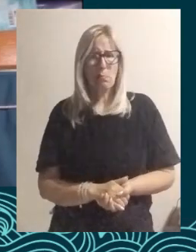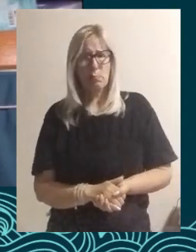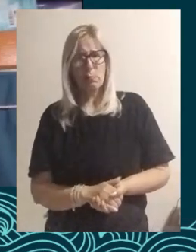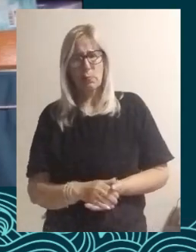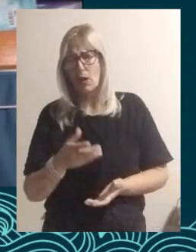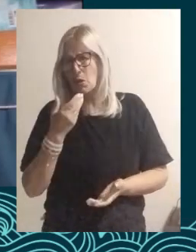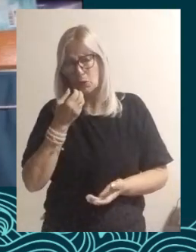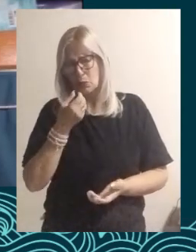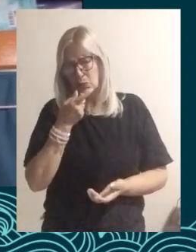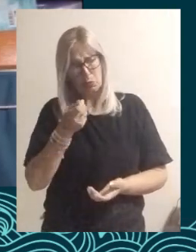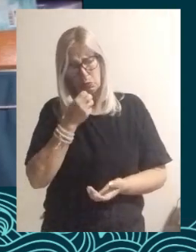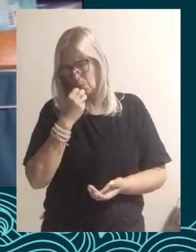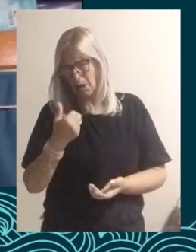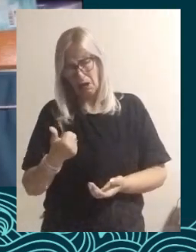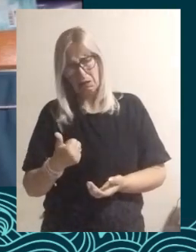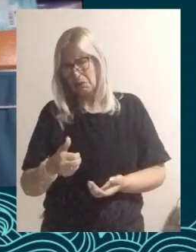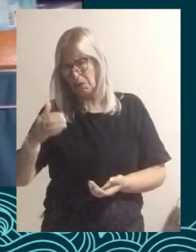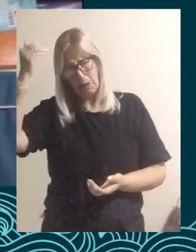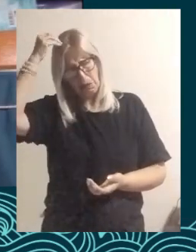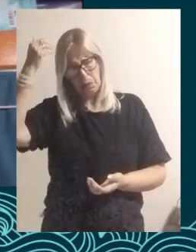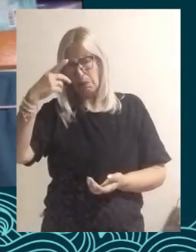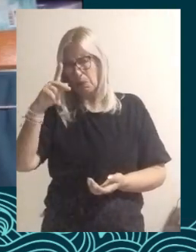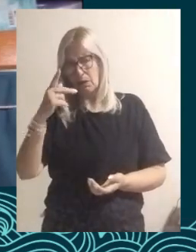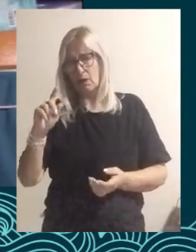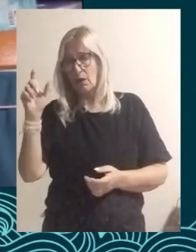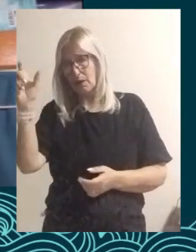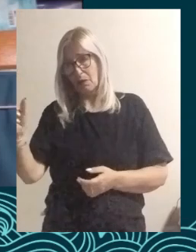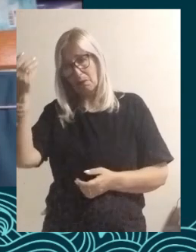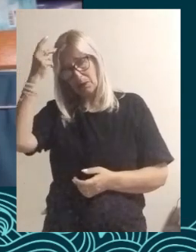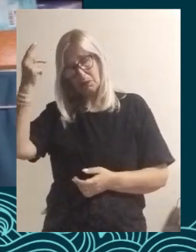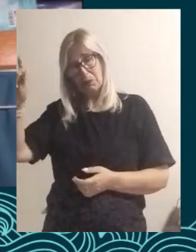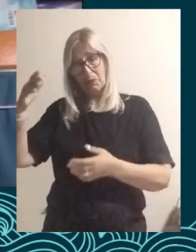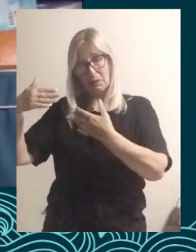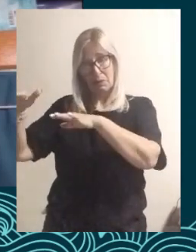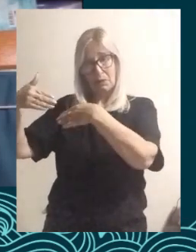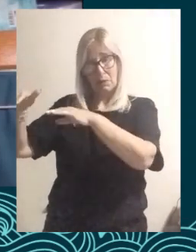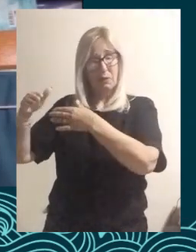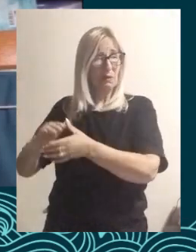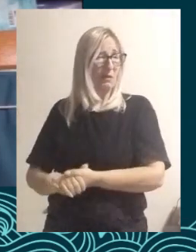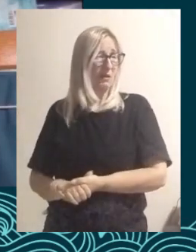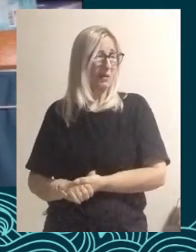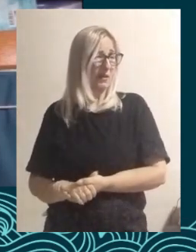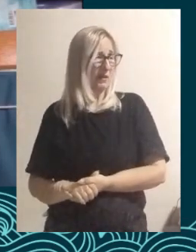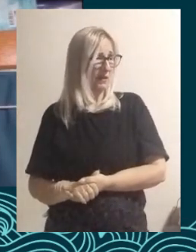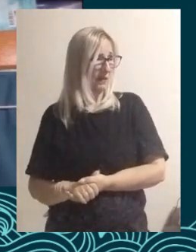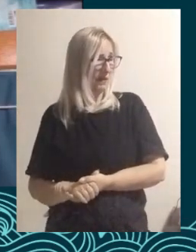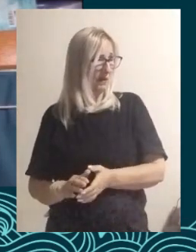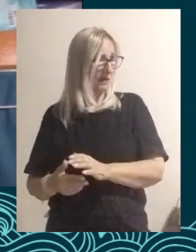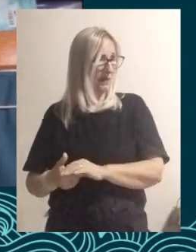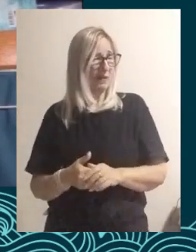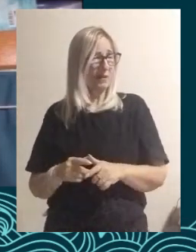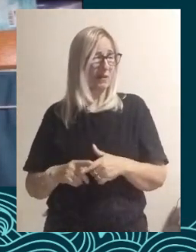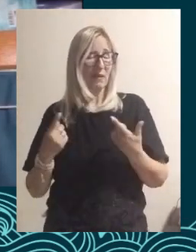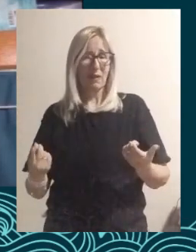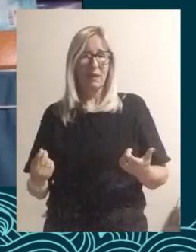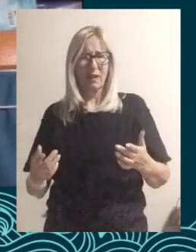Falando assim, não, tudo bem, não é culpa sua, não tem nada que você possa fazer mesmo, é culpa dos outros. É culpa